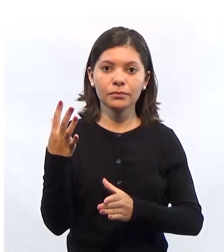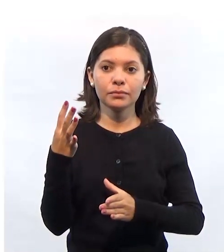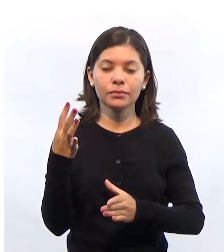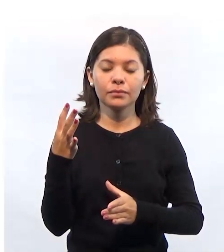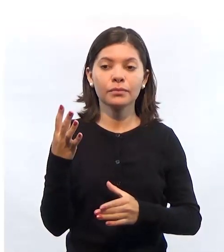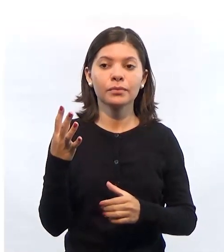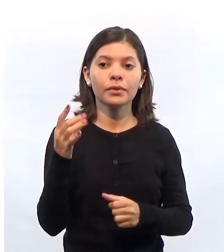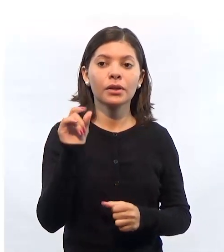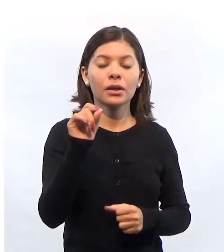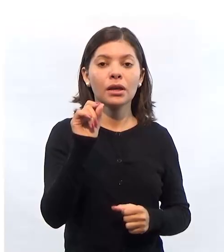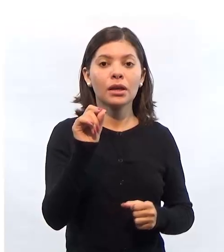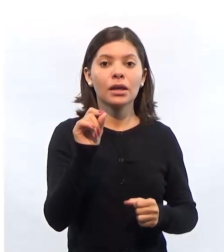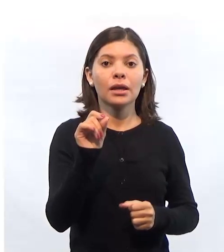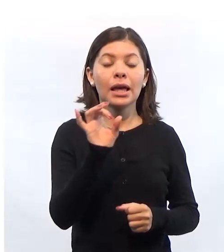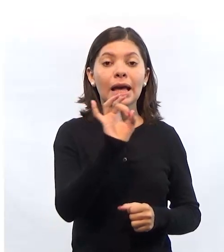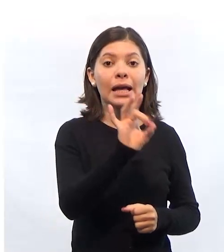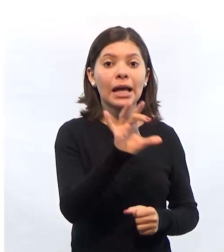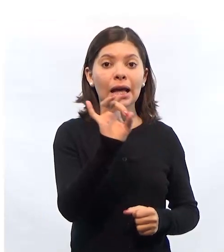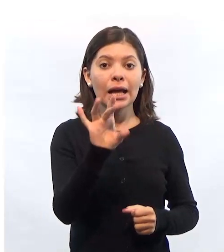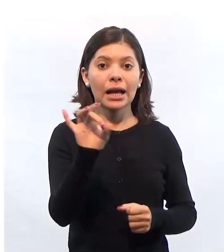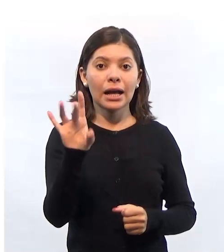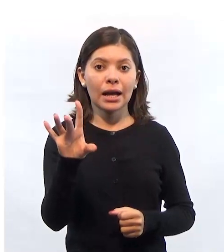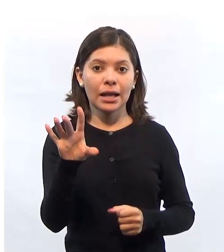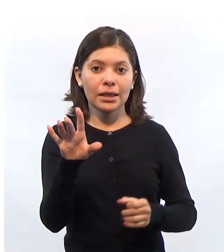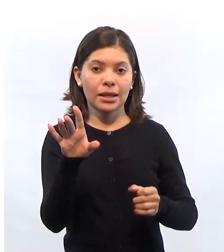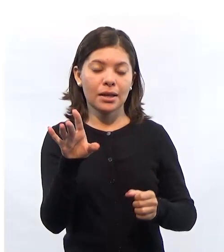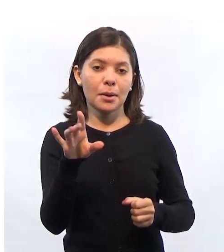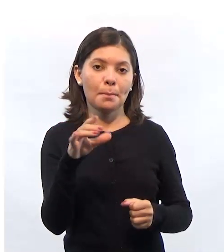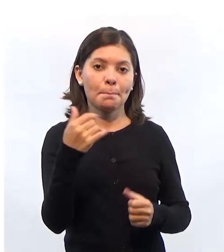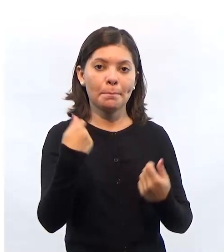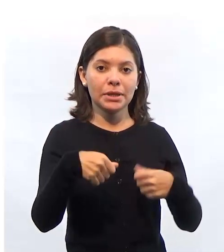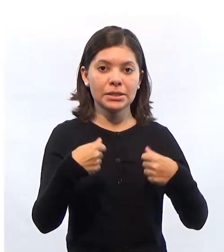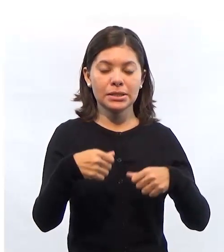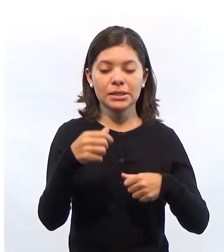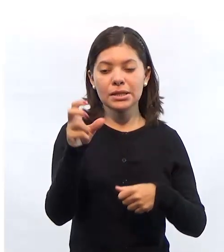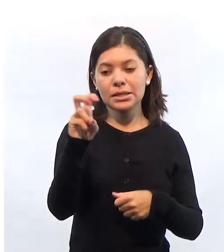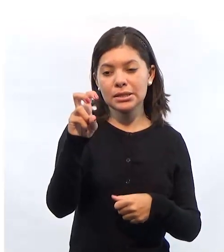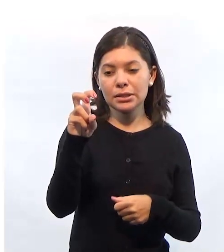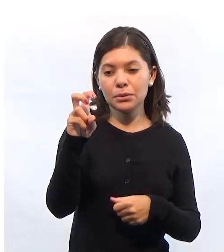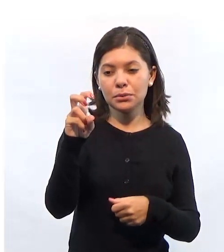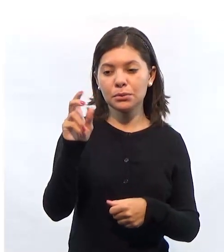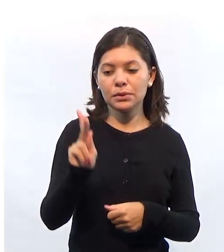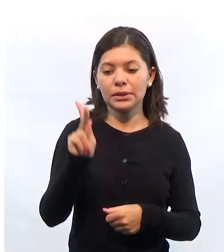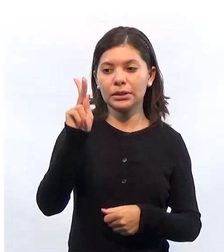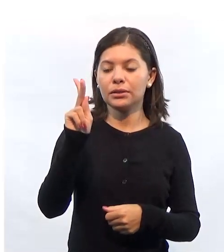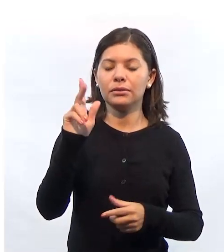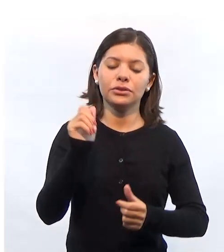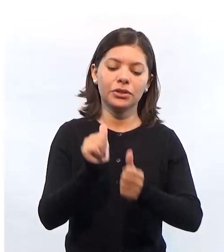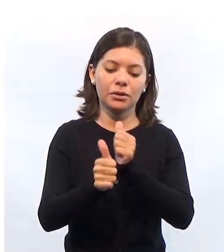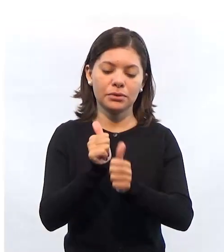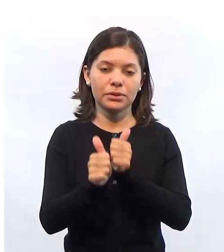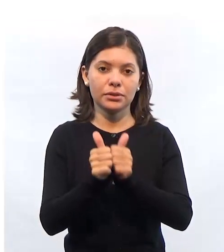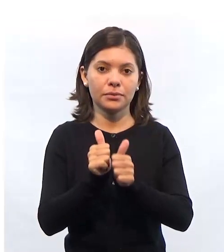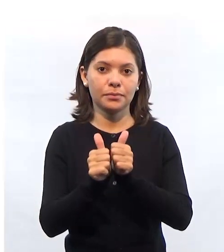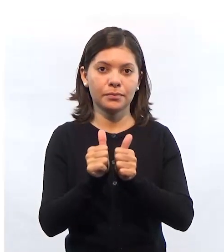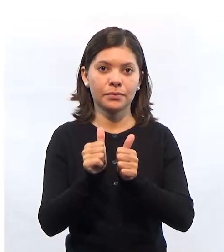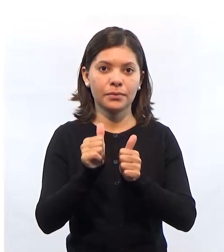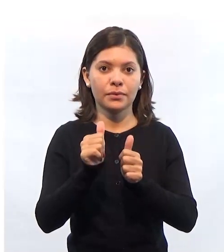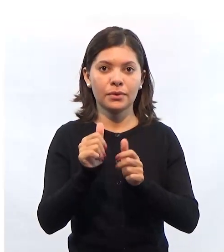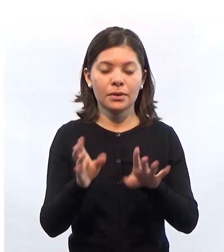é cada pacote tem que ter pelo menos tem que ter 5 kg de arroz padrão de